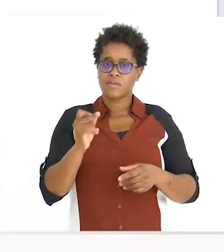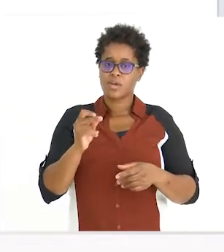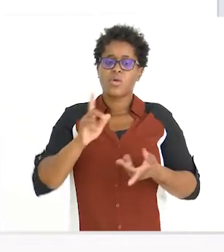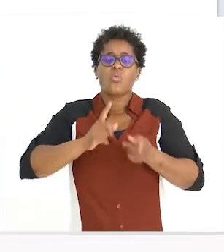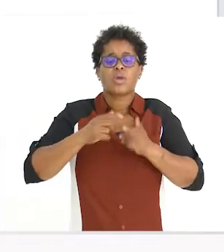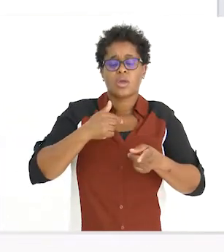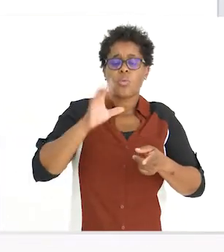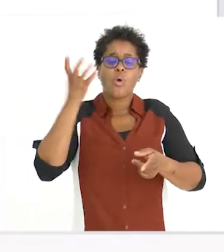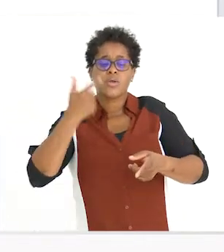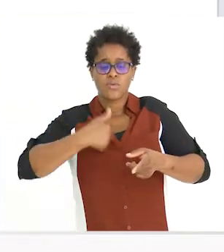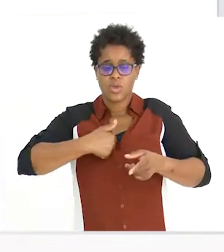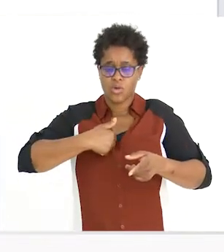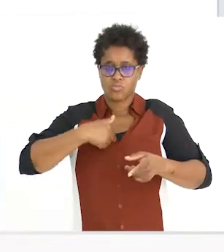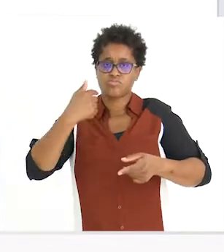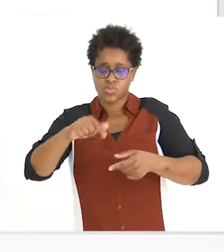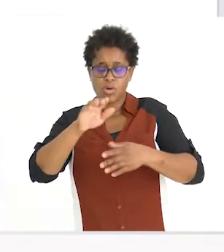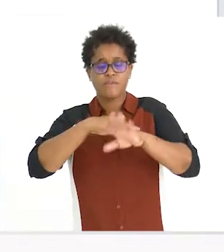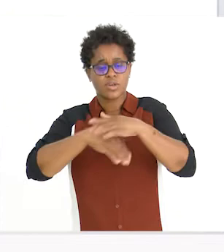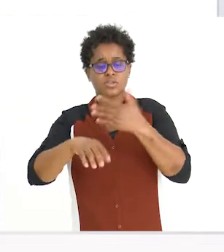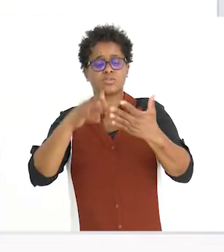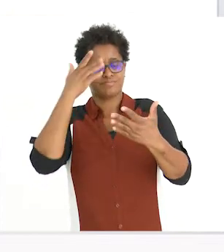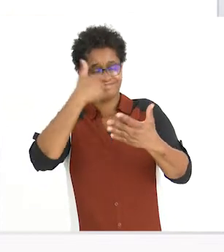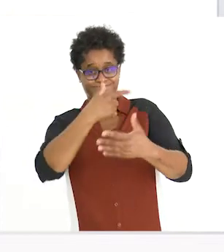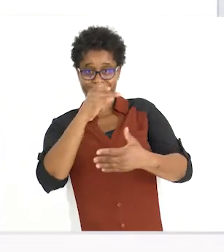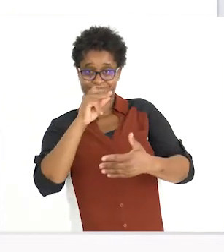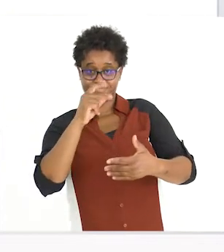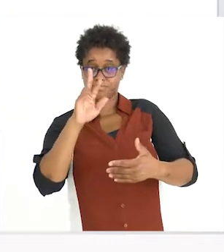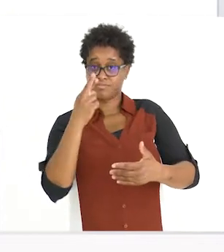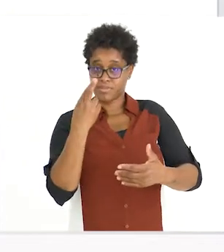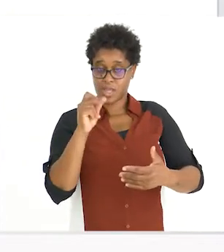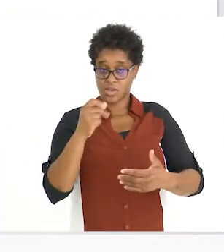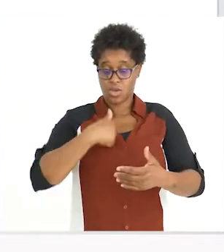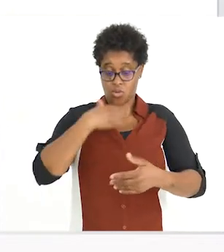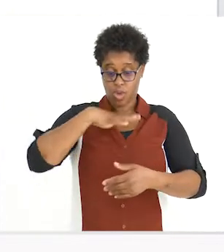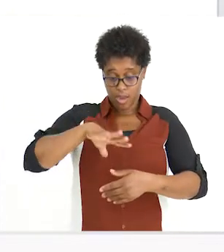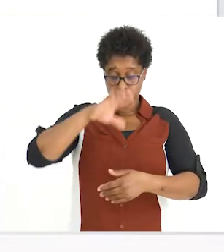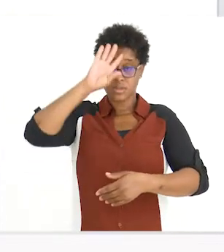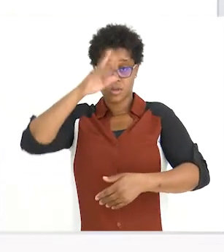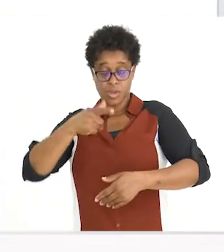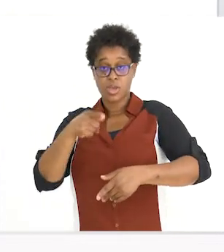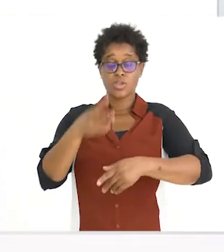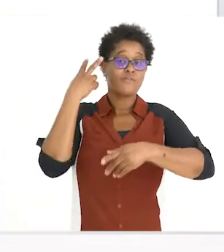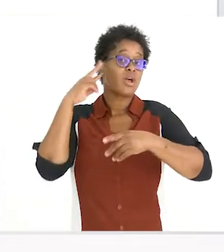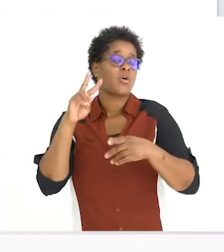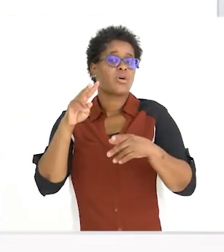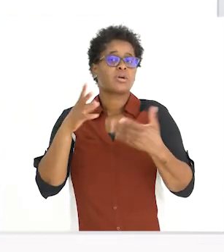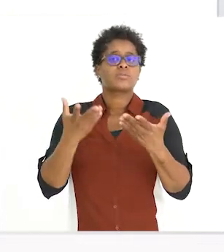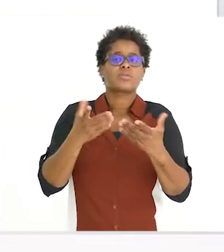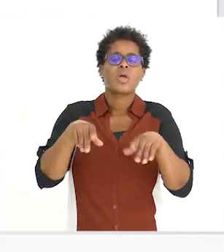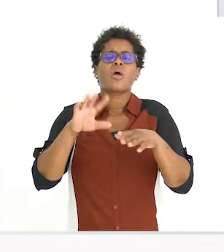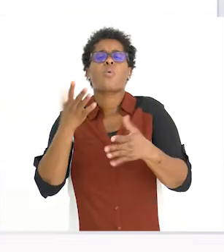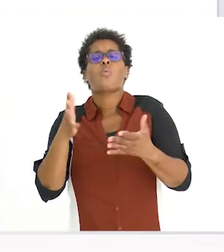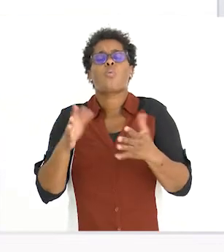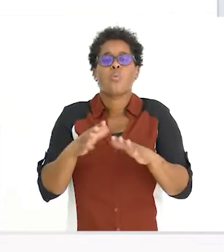eu quero, quando eu estou a calcular taxa, eu quero saber esse valor corresponde a que porcentagem